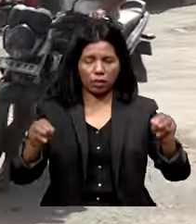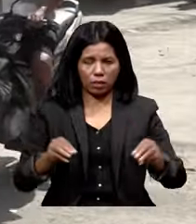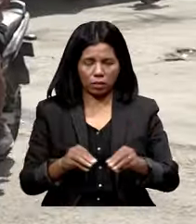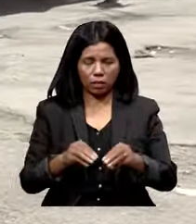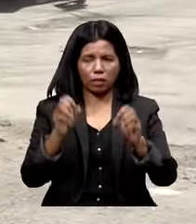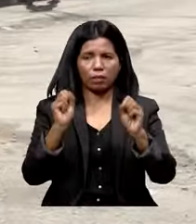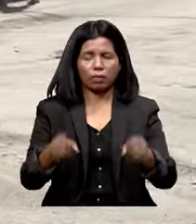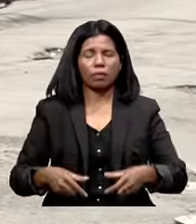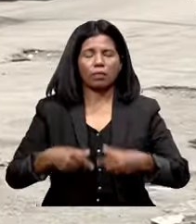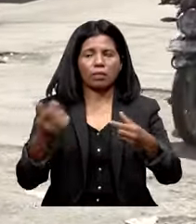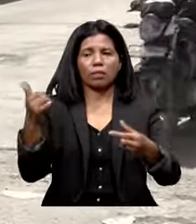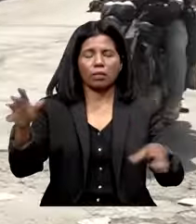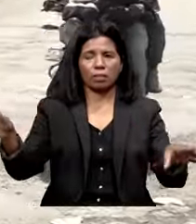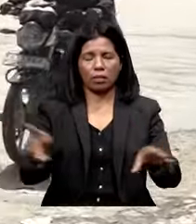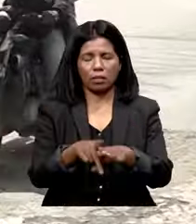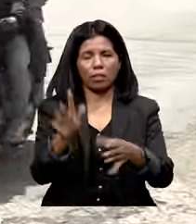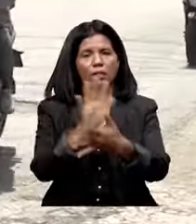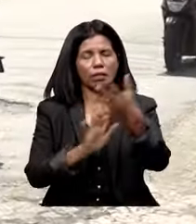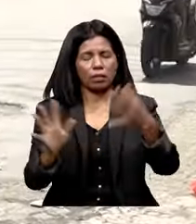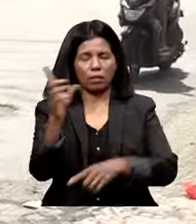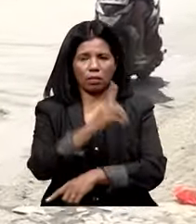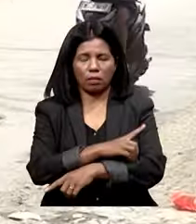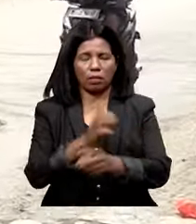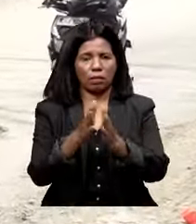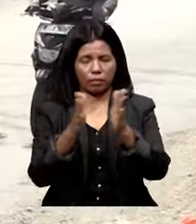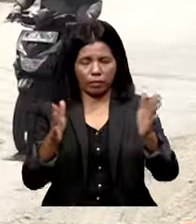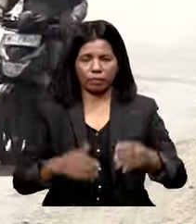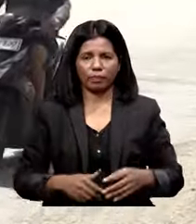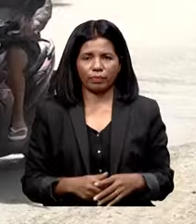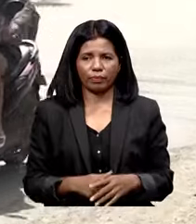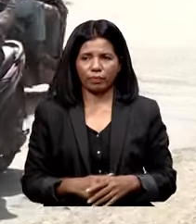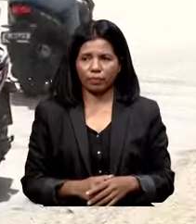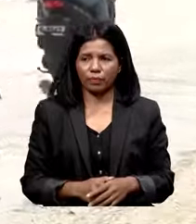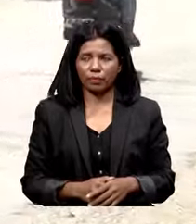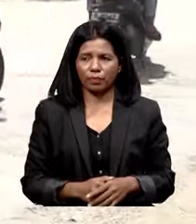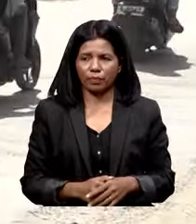ho di permiti sira atau participe selebrasaun lorong bot ada Jimenez, Bemine Jimenez, GMN.